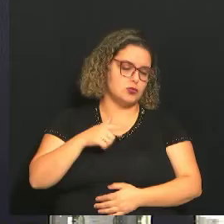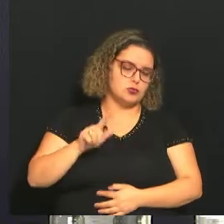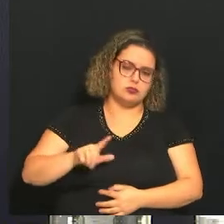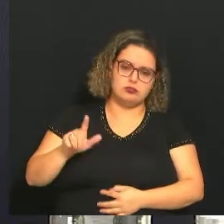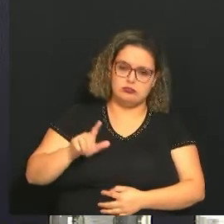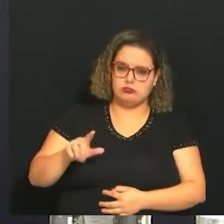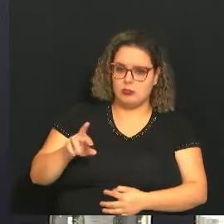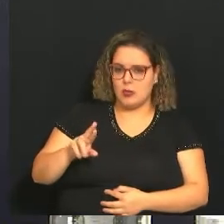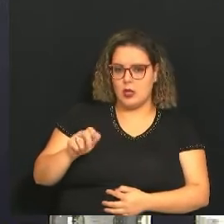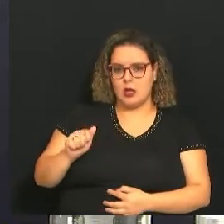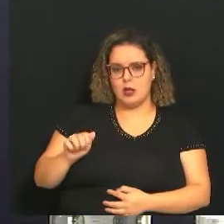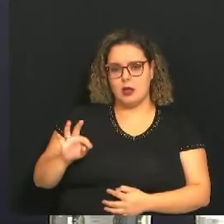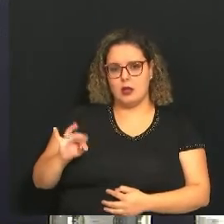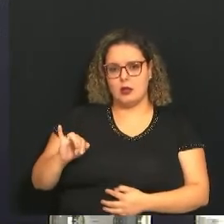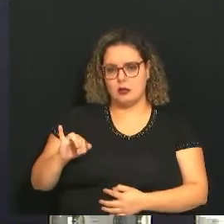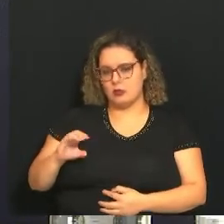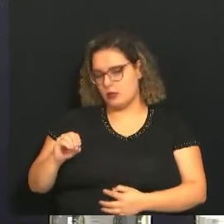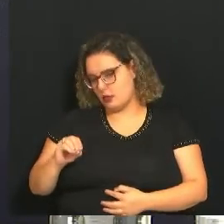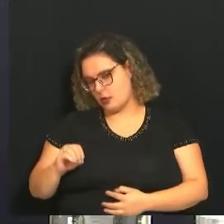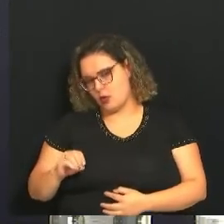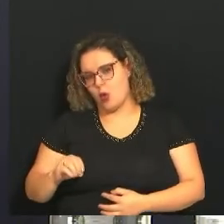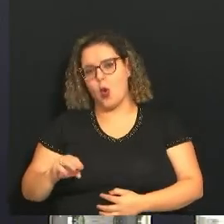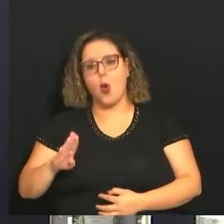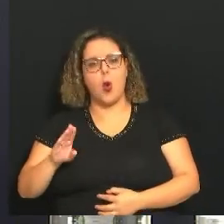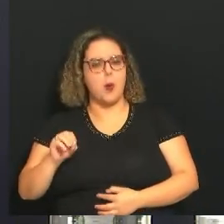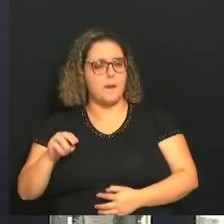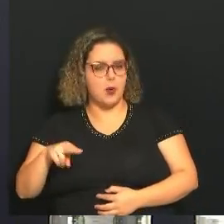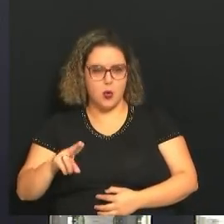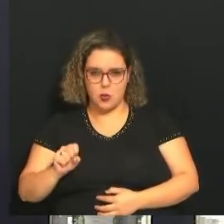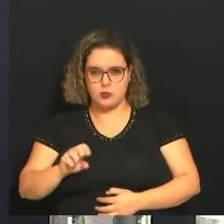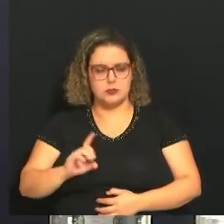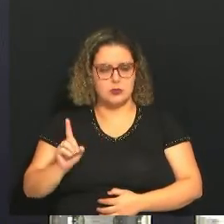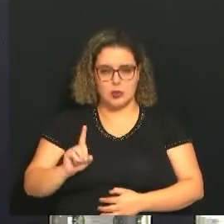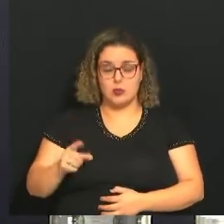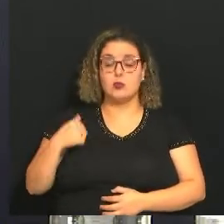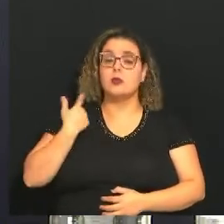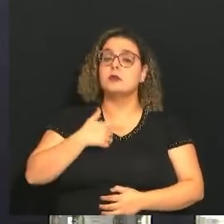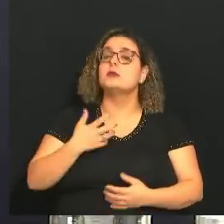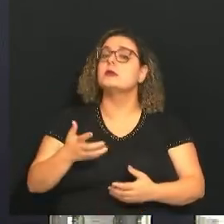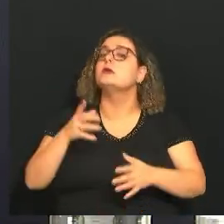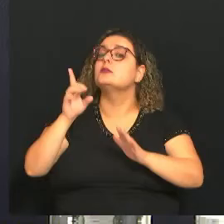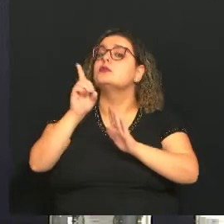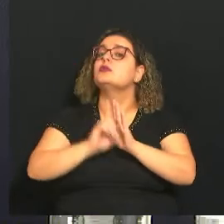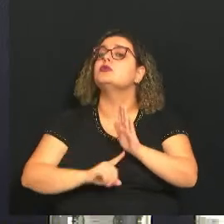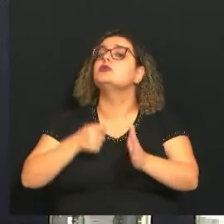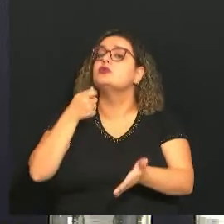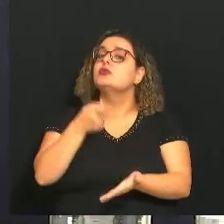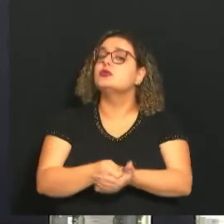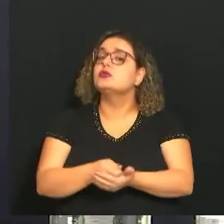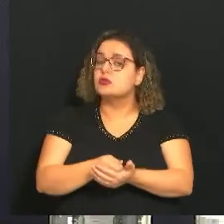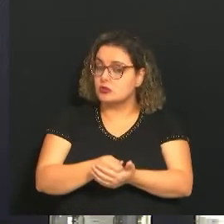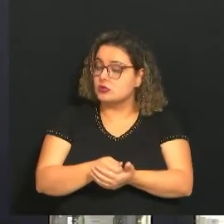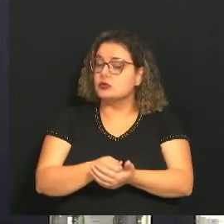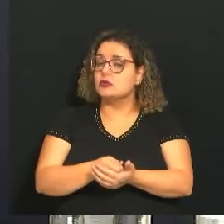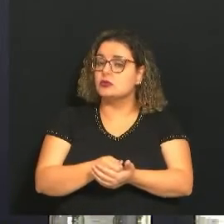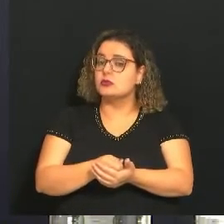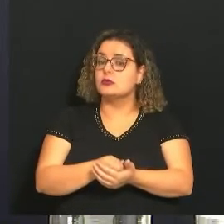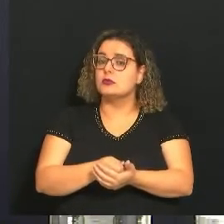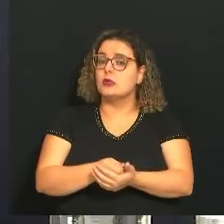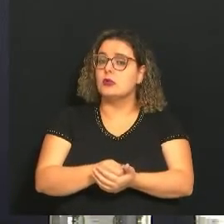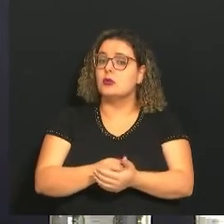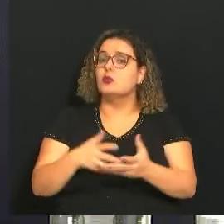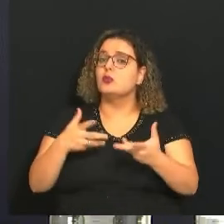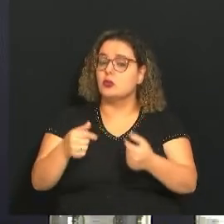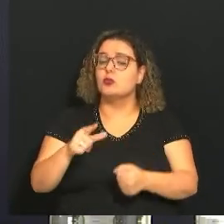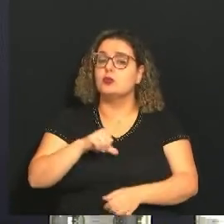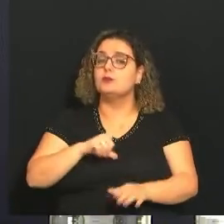rateio, defendendo bônus, defendendo política de bonificação. A gente quer direito, a gente quer garantia legal, resguardado isso,